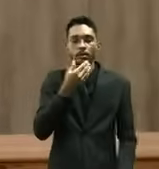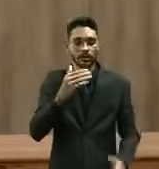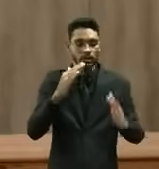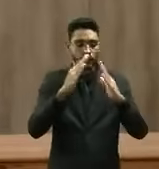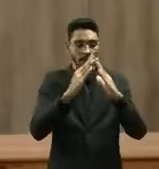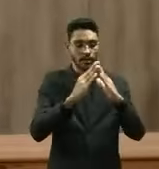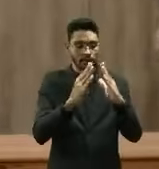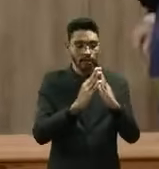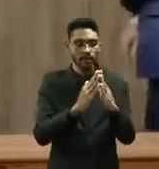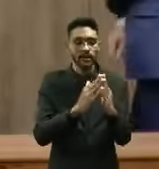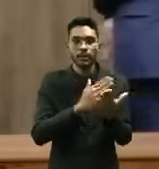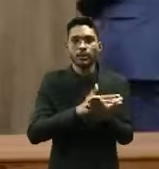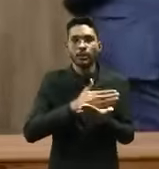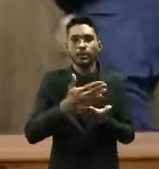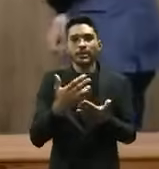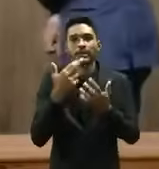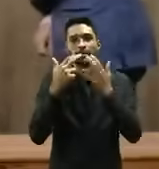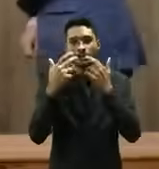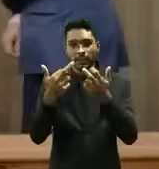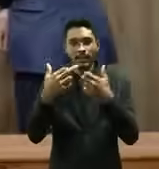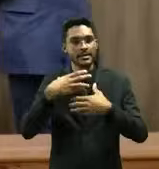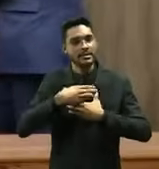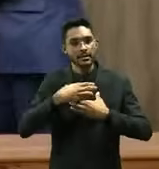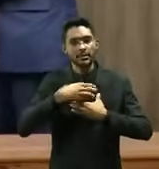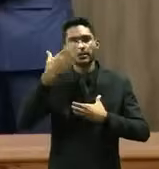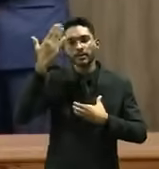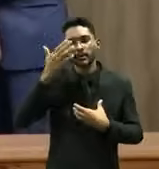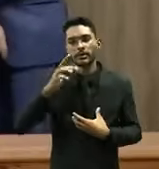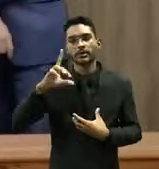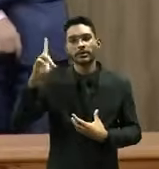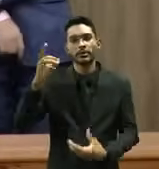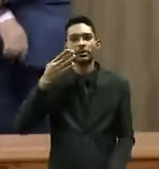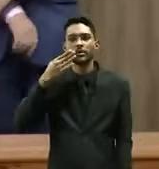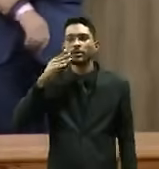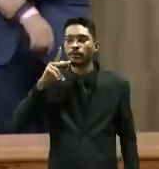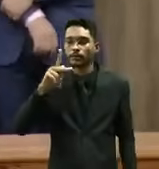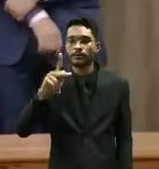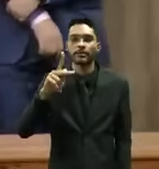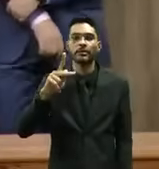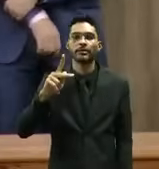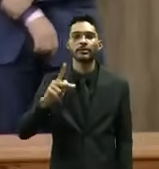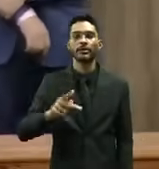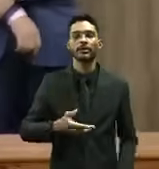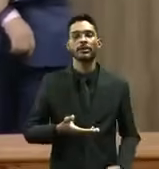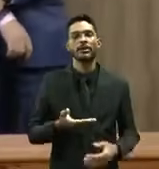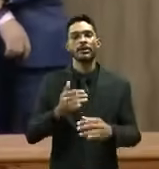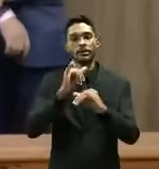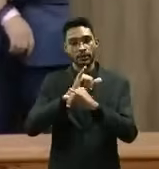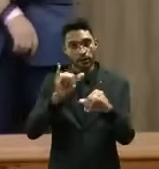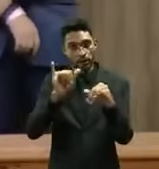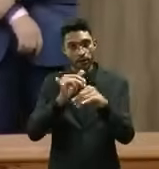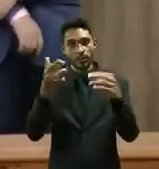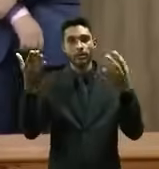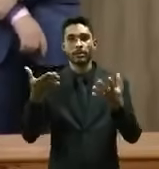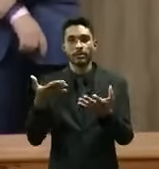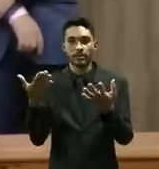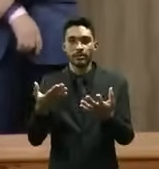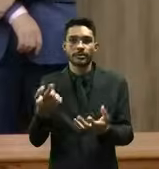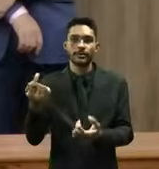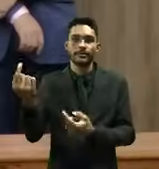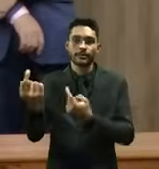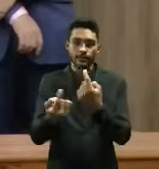a falar línguas estranhas e come a profetizar dizendo hoje Vem uns pastores me visitar e nós